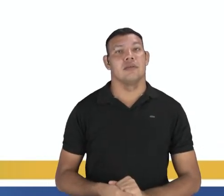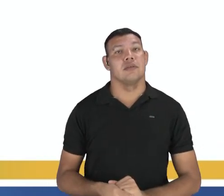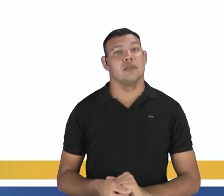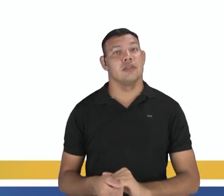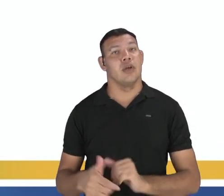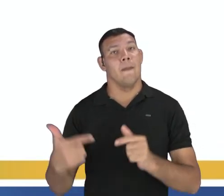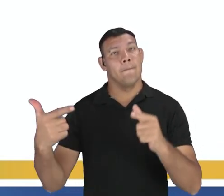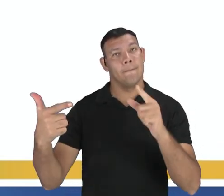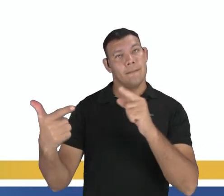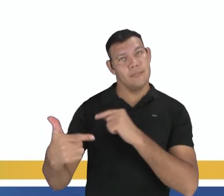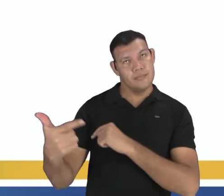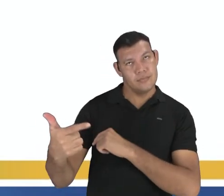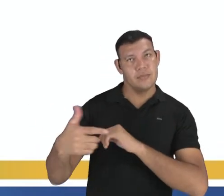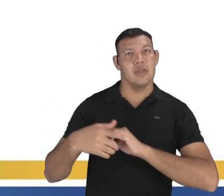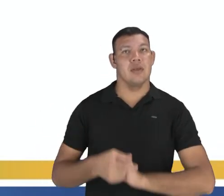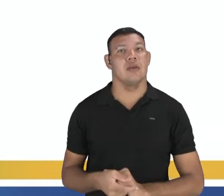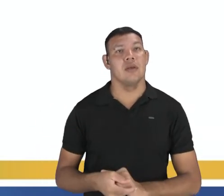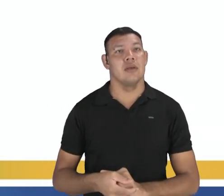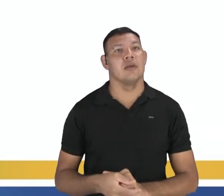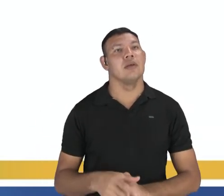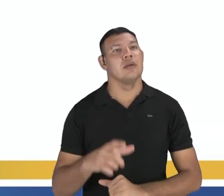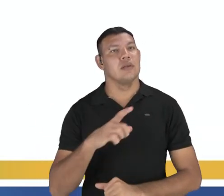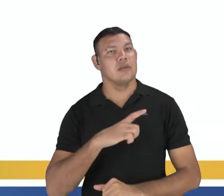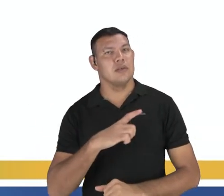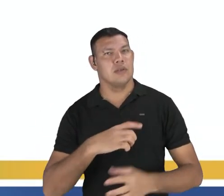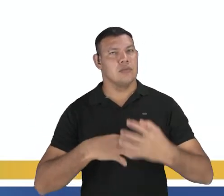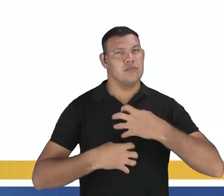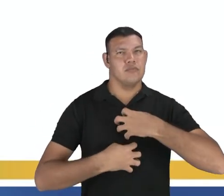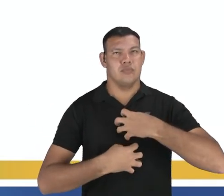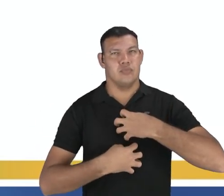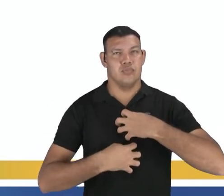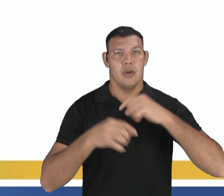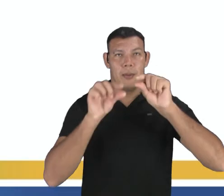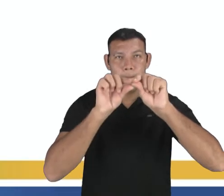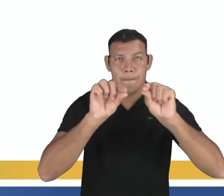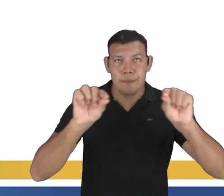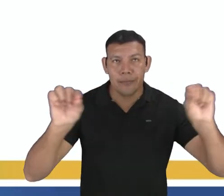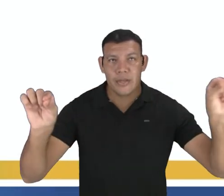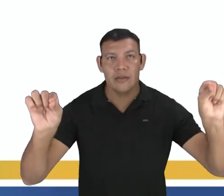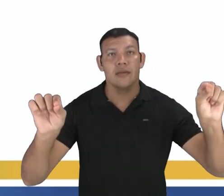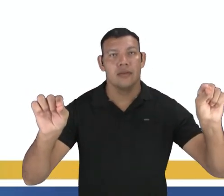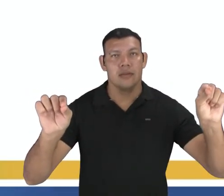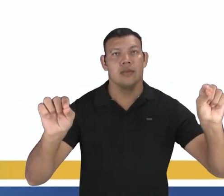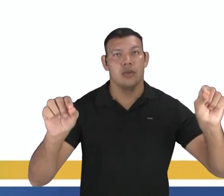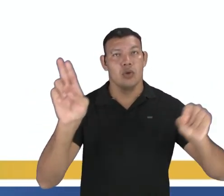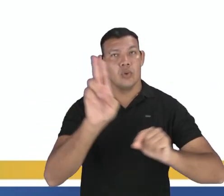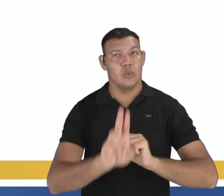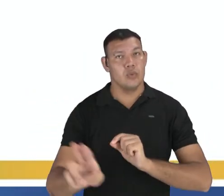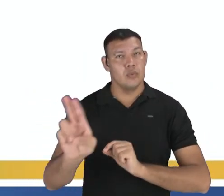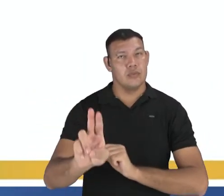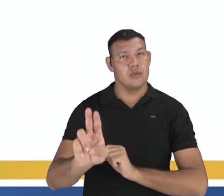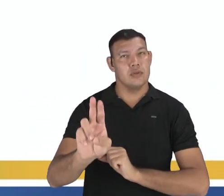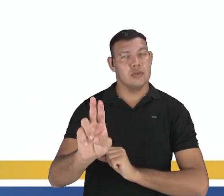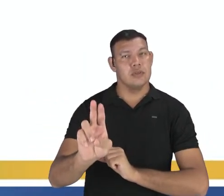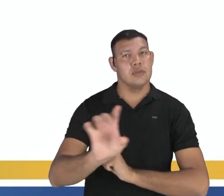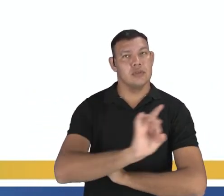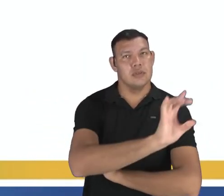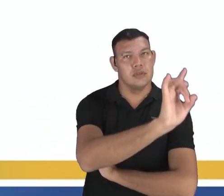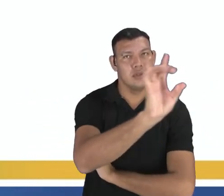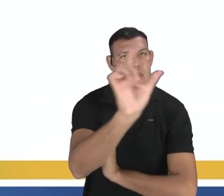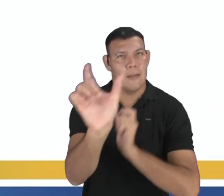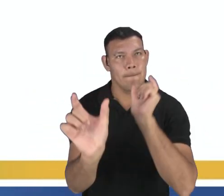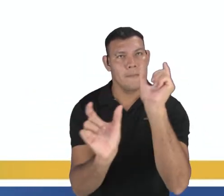é cuidadosamente pensado pelo emissor, que prioriza a elaboração de seu texto